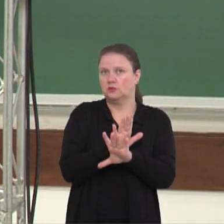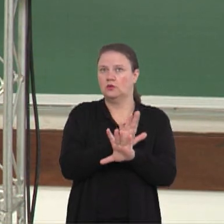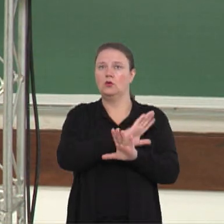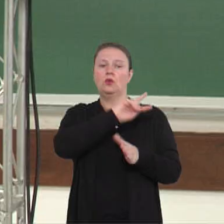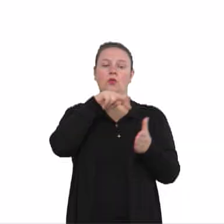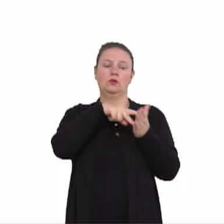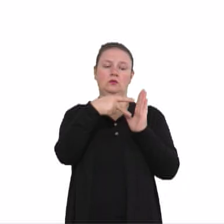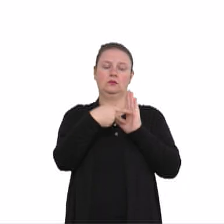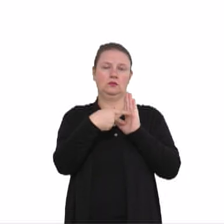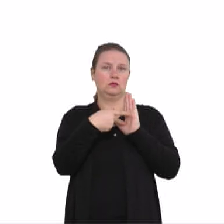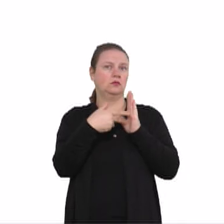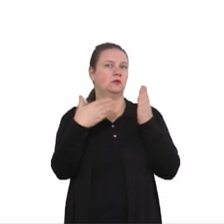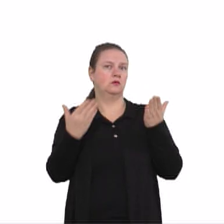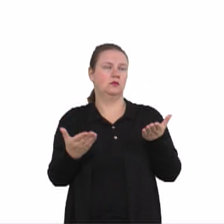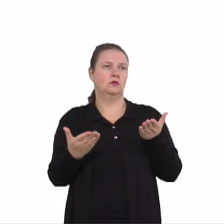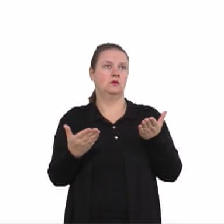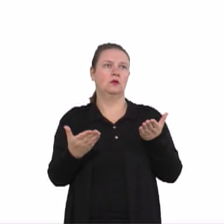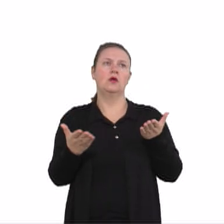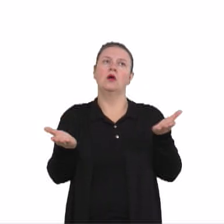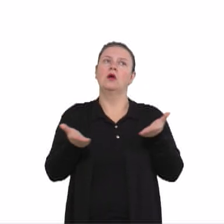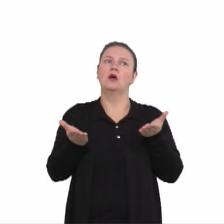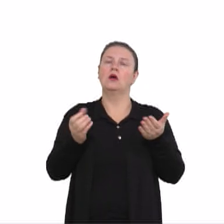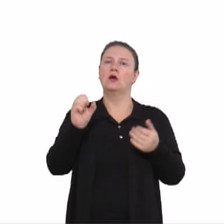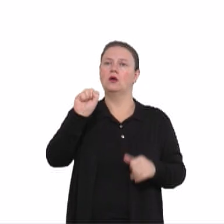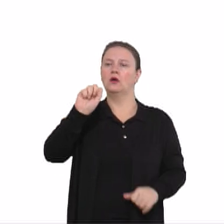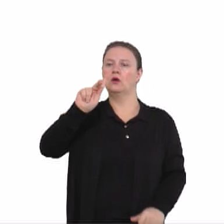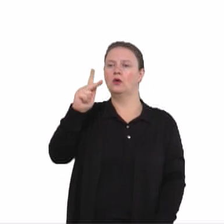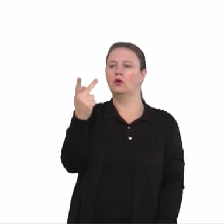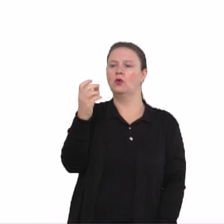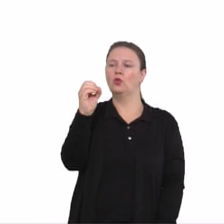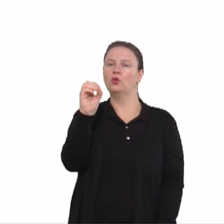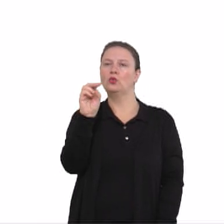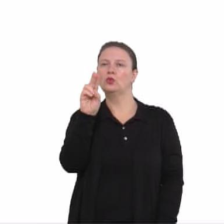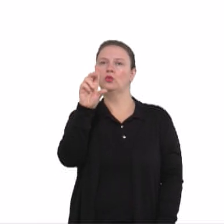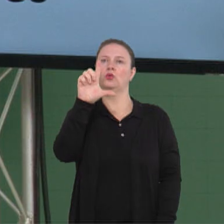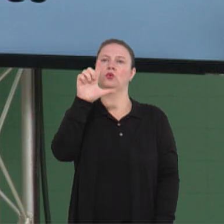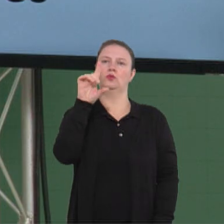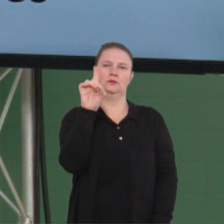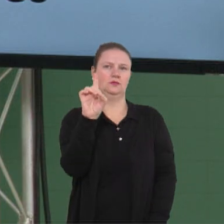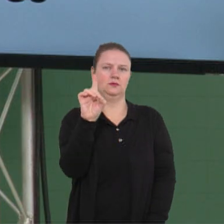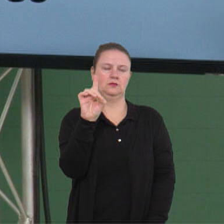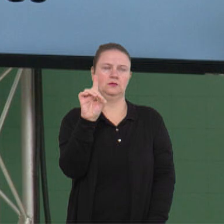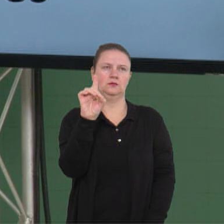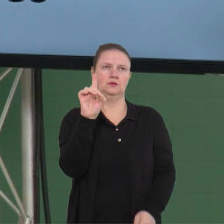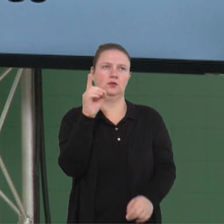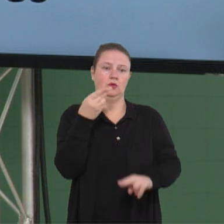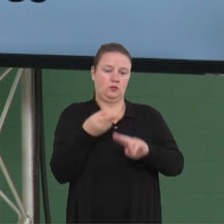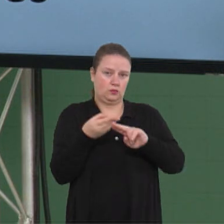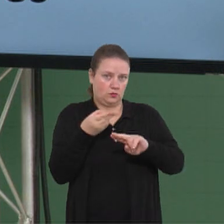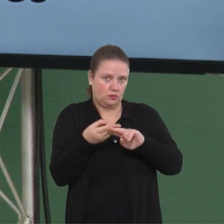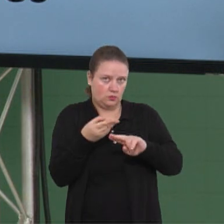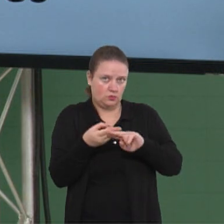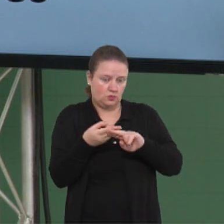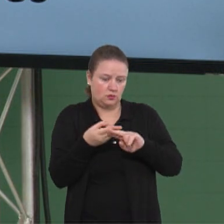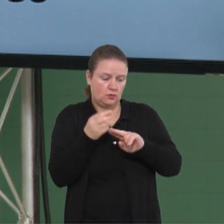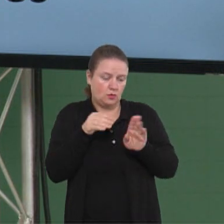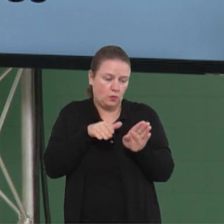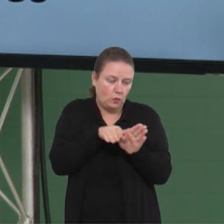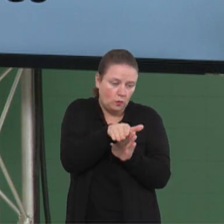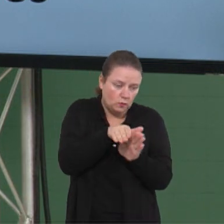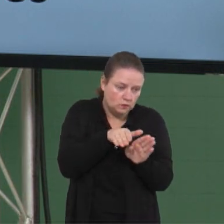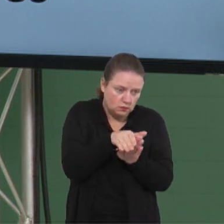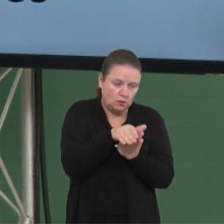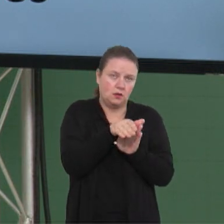respeito ao significado o modal should deveria usado para dar conselhos e recomendações